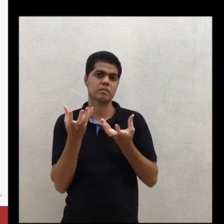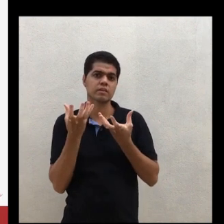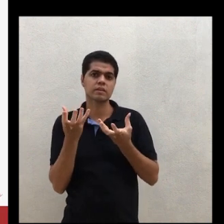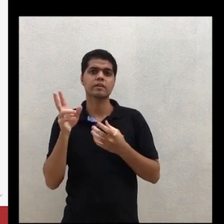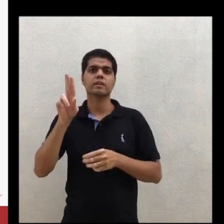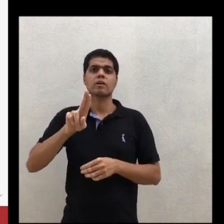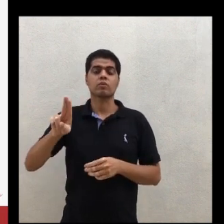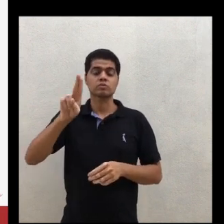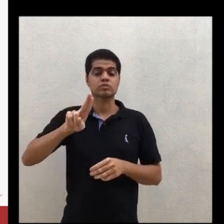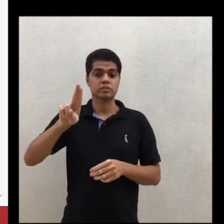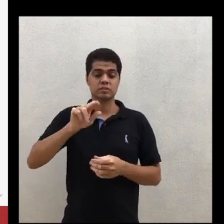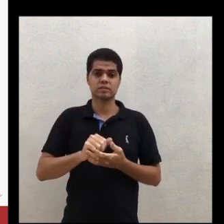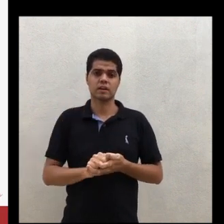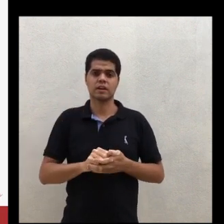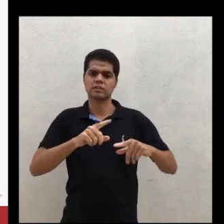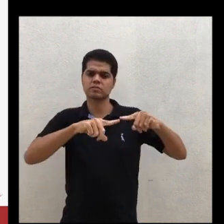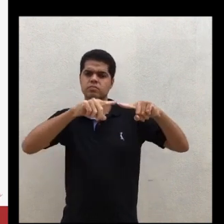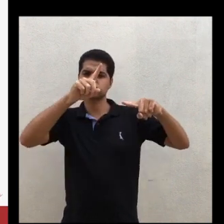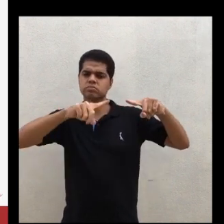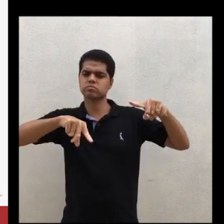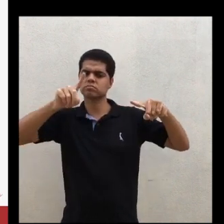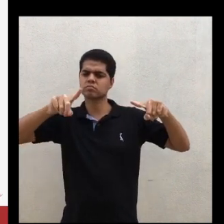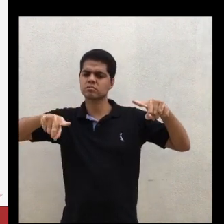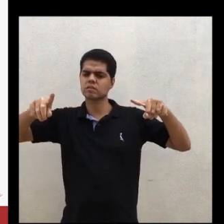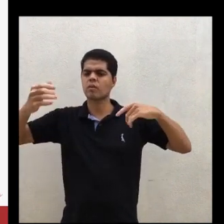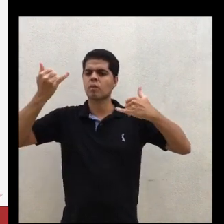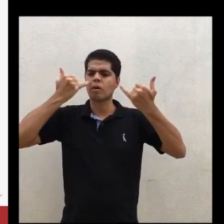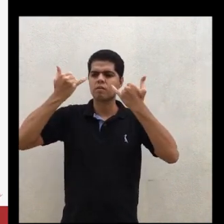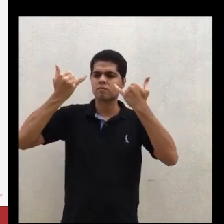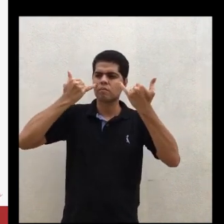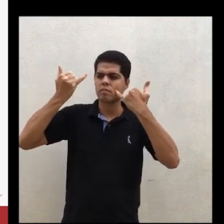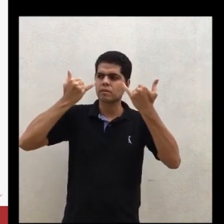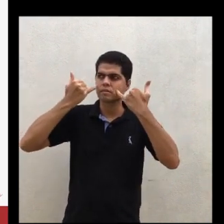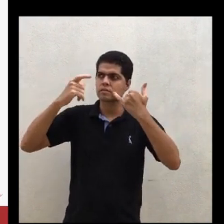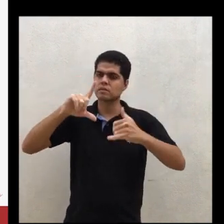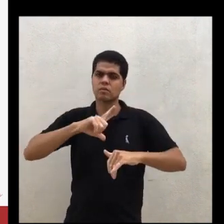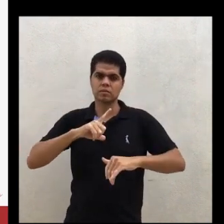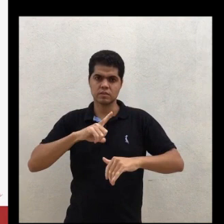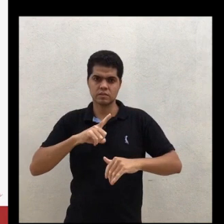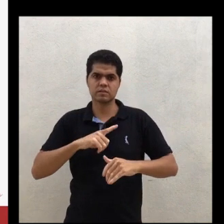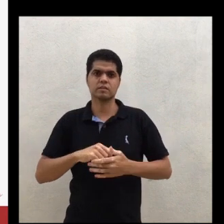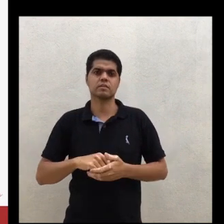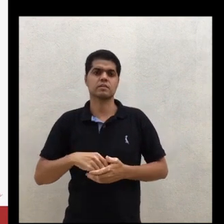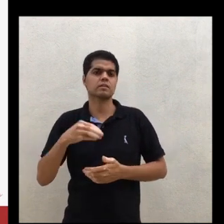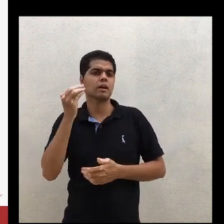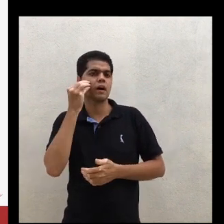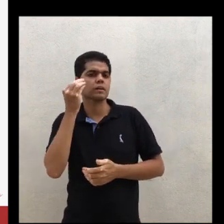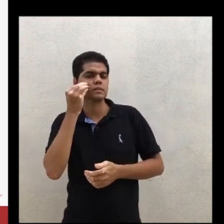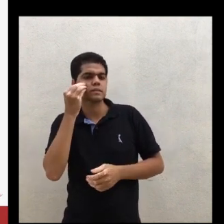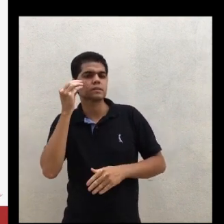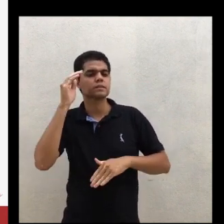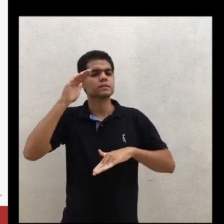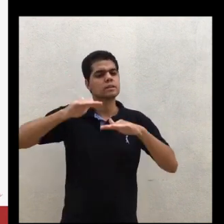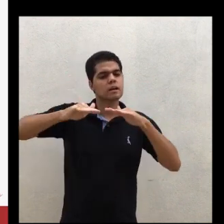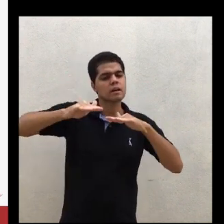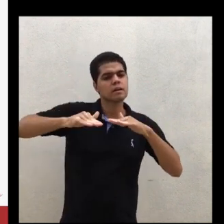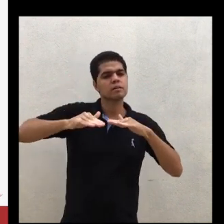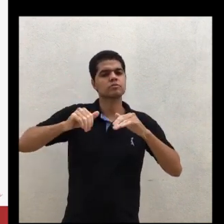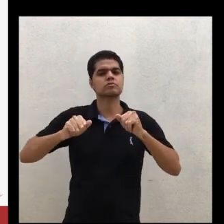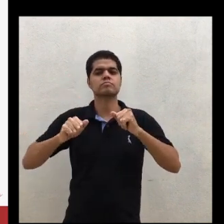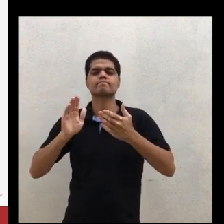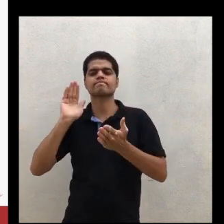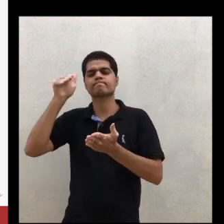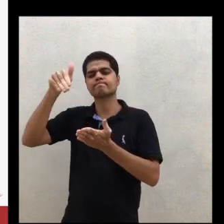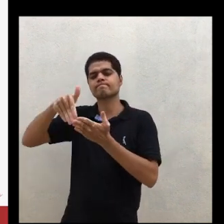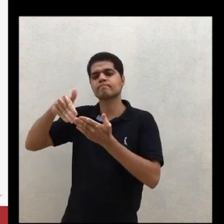tem e vai tentar chegar a uma conclusão de qual é a melhor curva que descreve aquele problema que